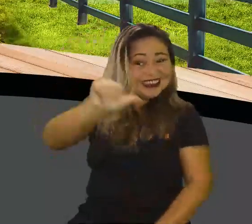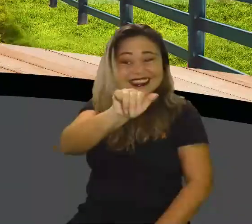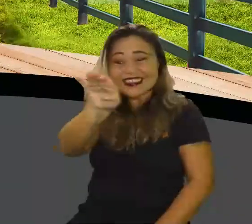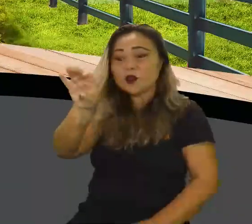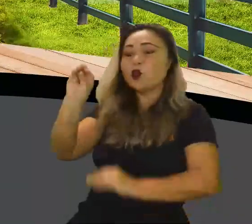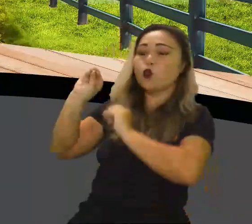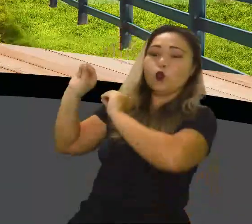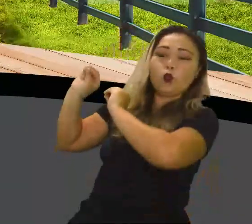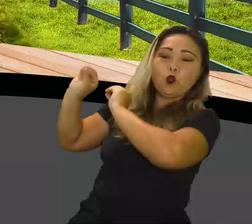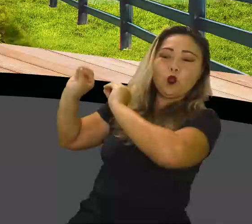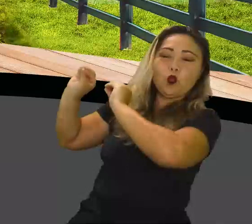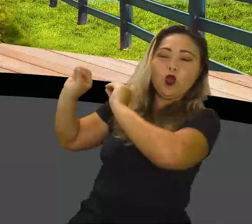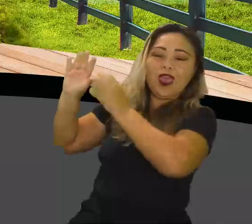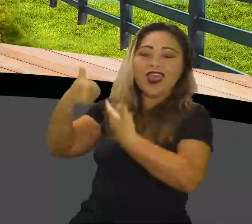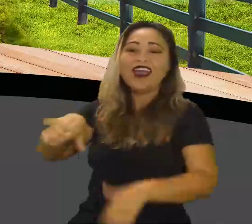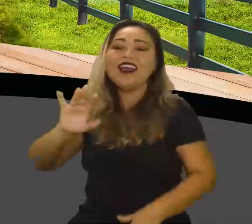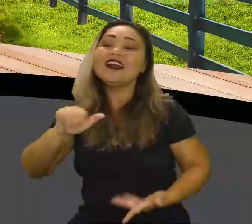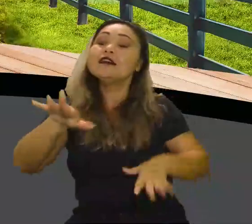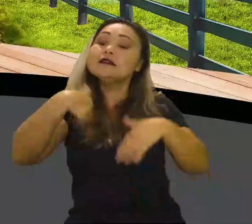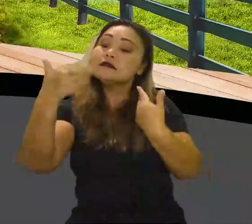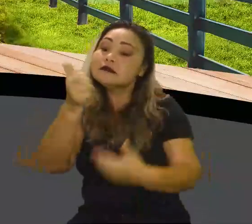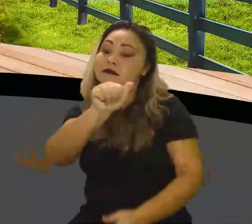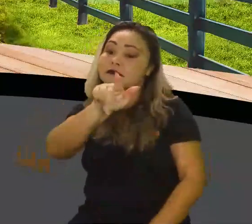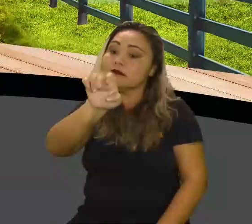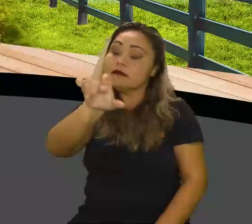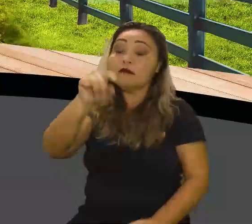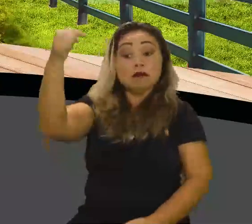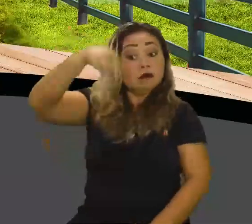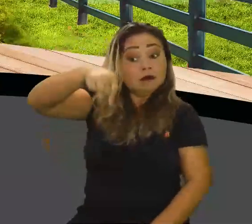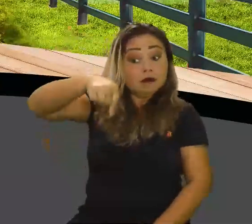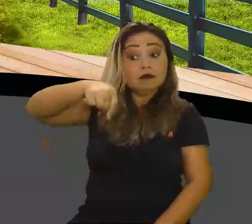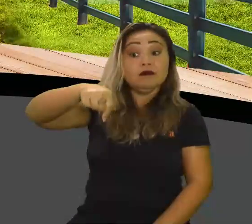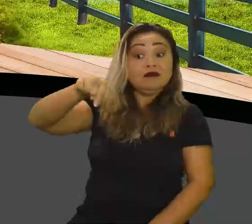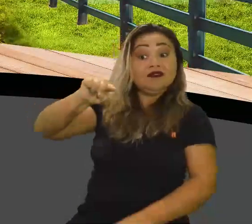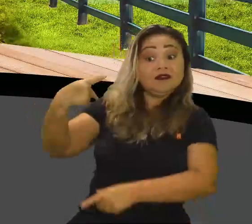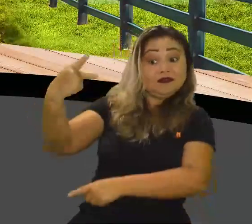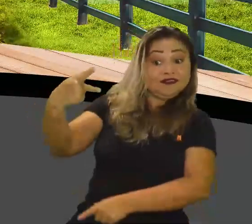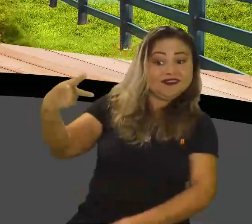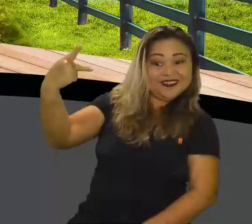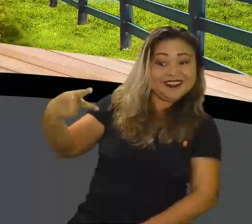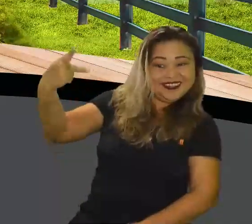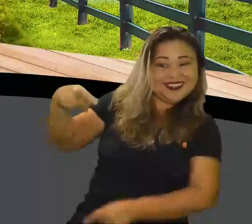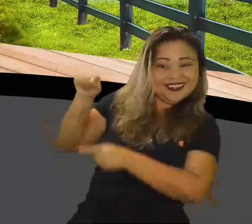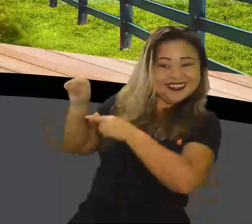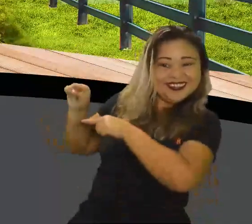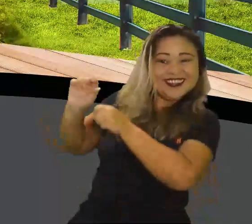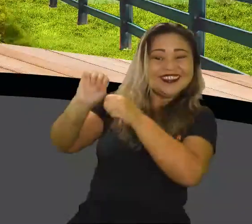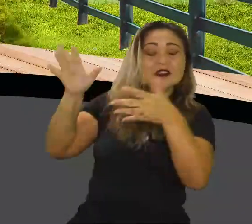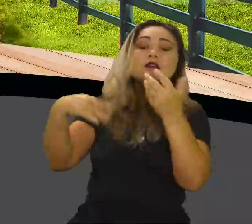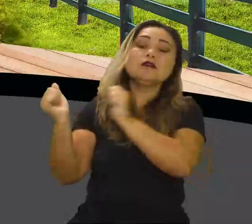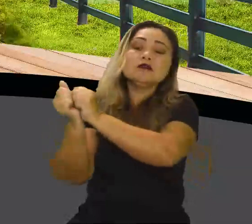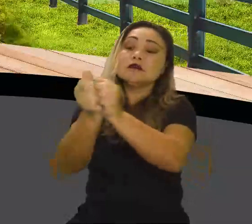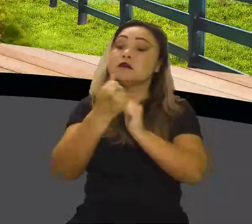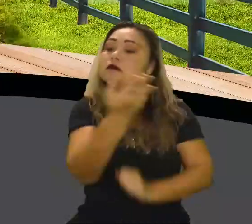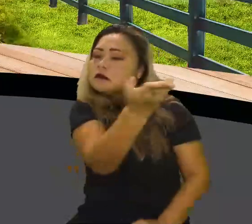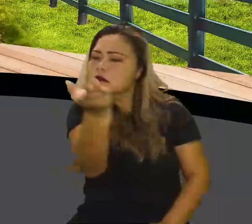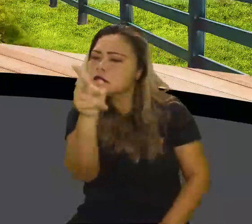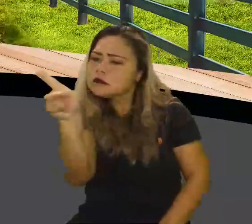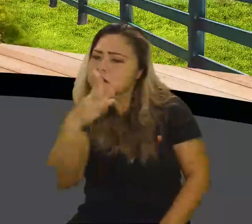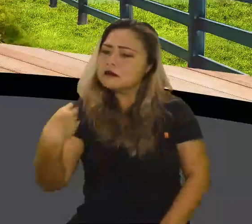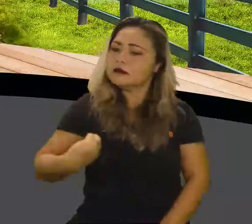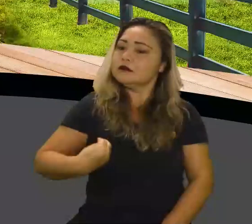Aldelina! Um beijo, minha fofa! Eu aqui, a Aldelina, bem aqui no meu cantinho, junto com você,